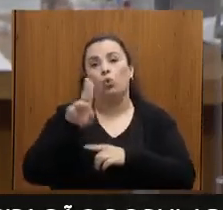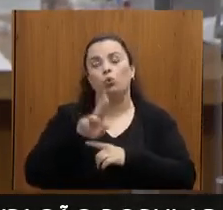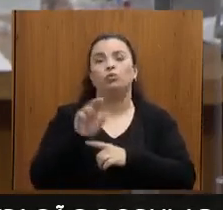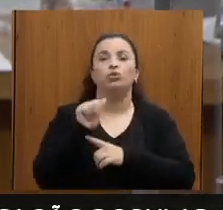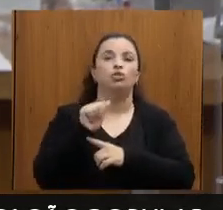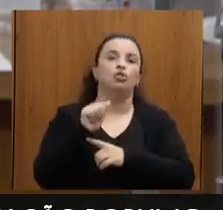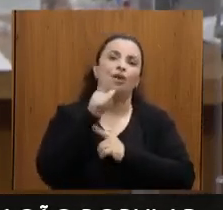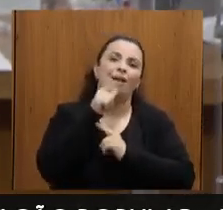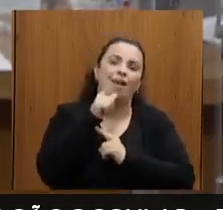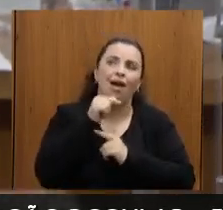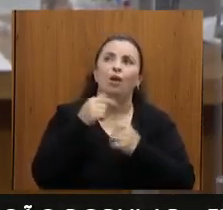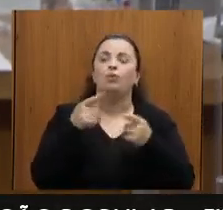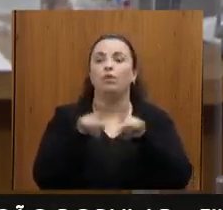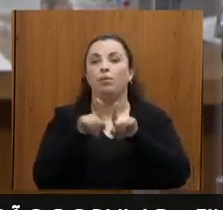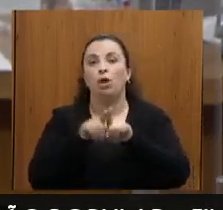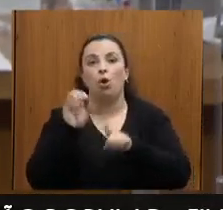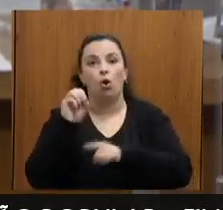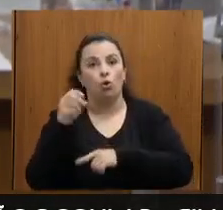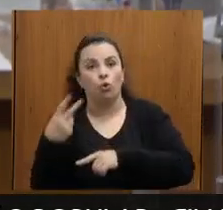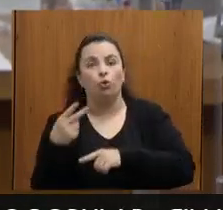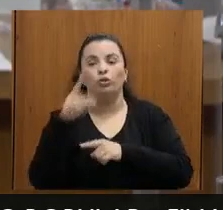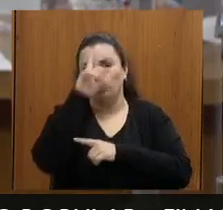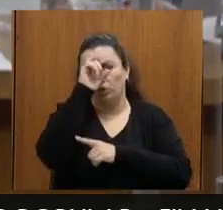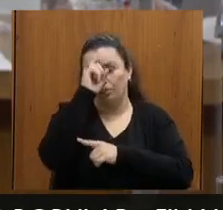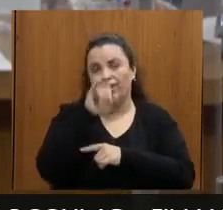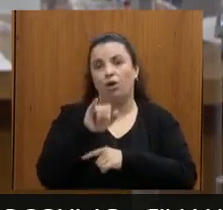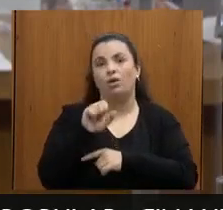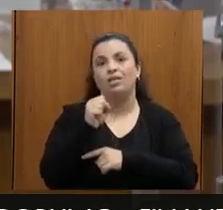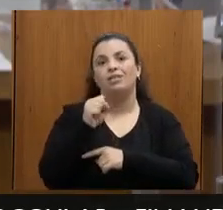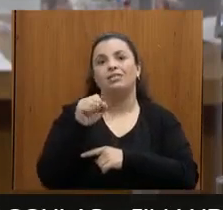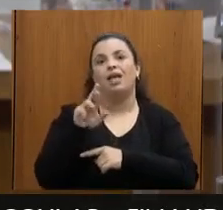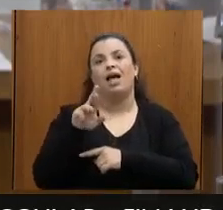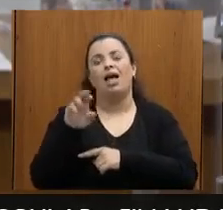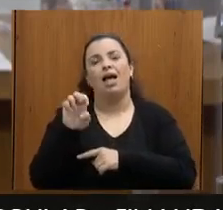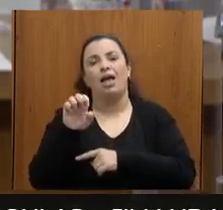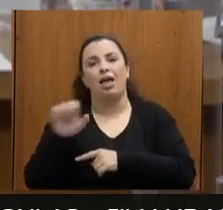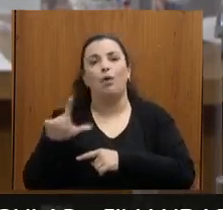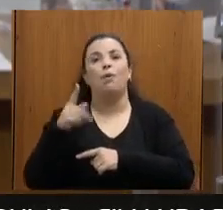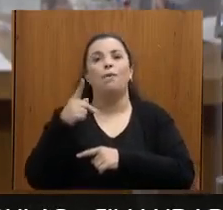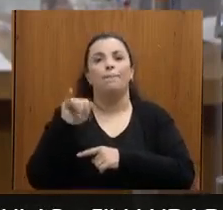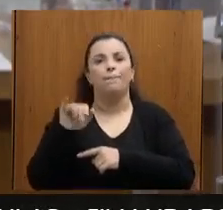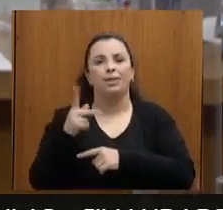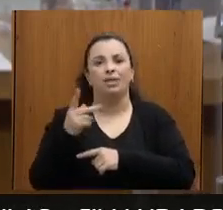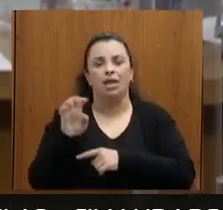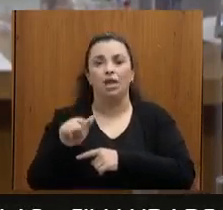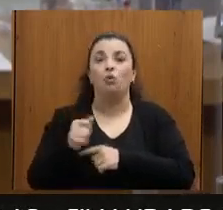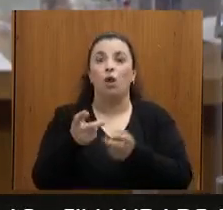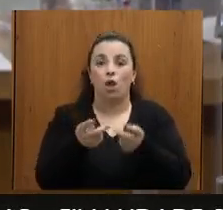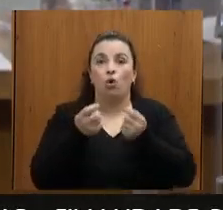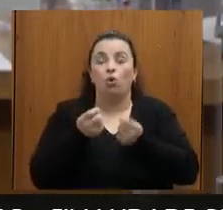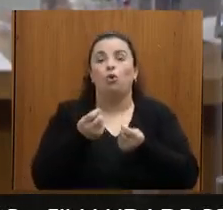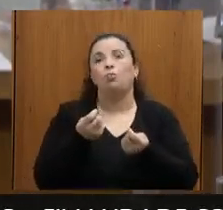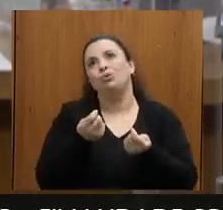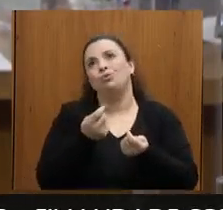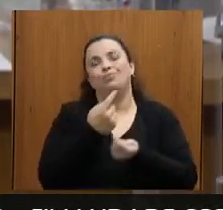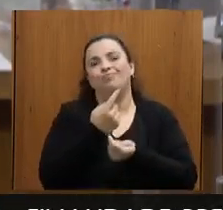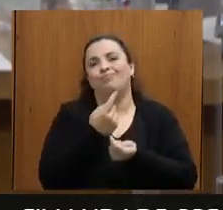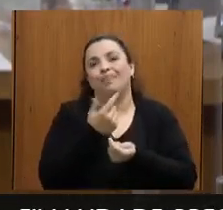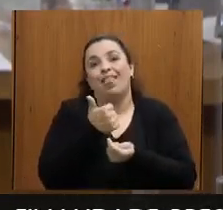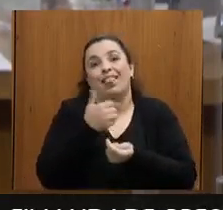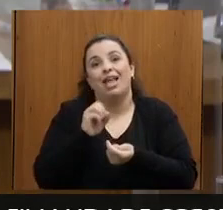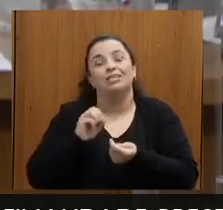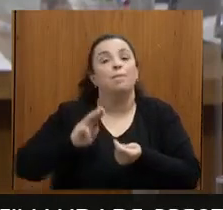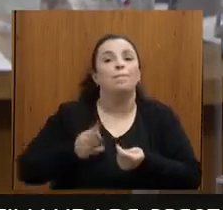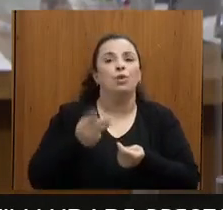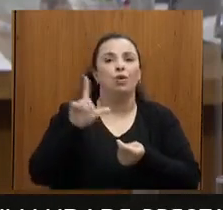Israel Pinheiro, a redução de mais de 700 mil litros de consumo de água por mês, uma economia bastante significativa, a celebração